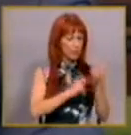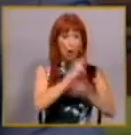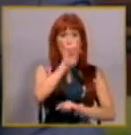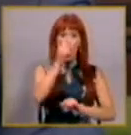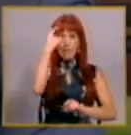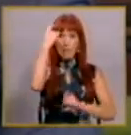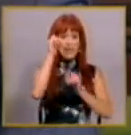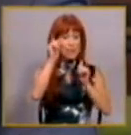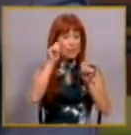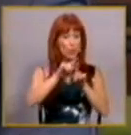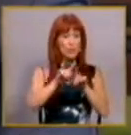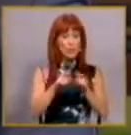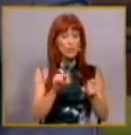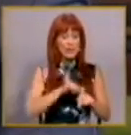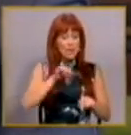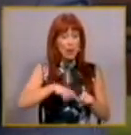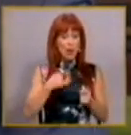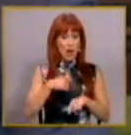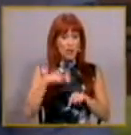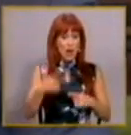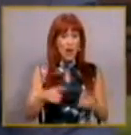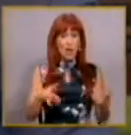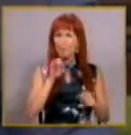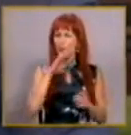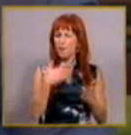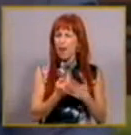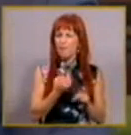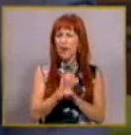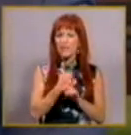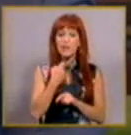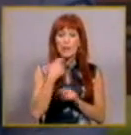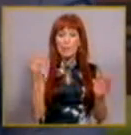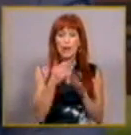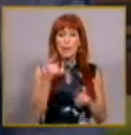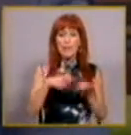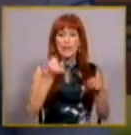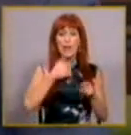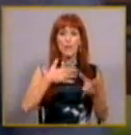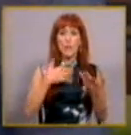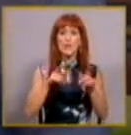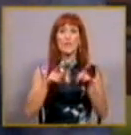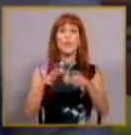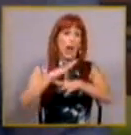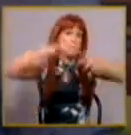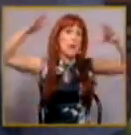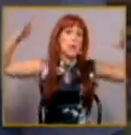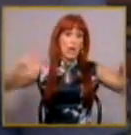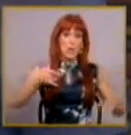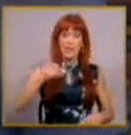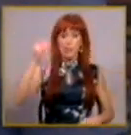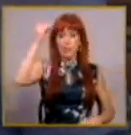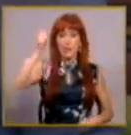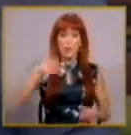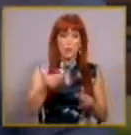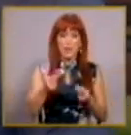bem pensado, e neste preciso momento em que atravessamos, pode pôr um conjunto de micros e pequenas e médias empresas, e todos nós sabemos que é a maioria, são 90% do sistema